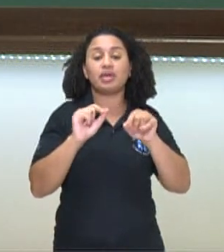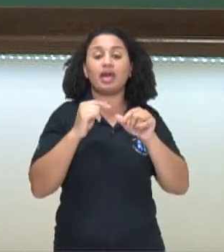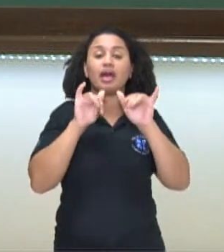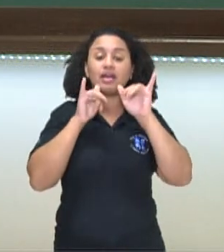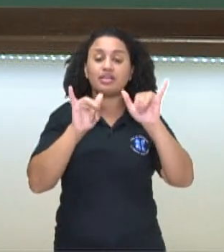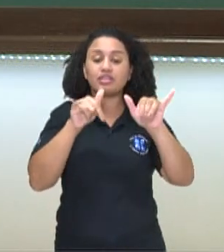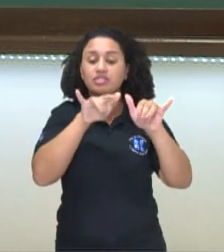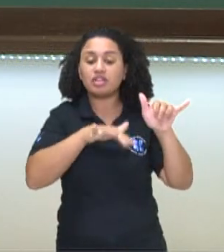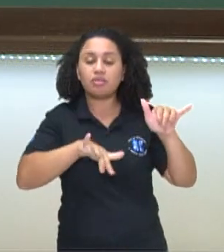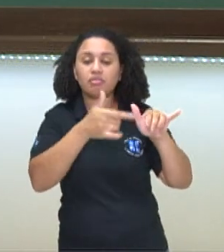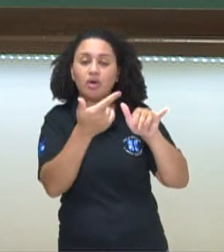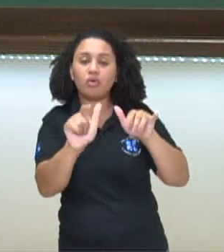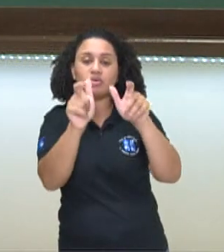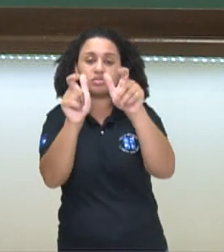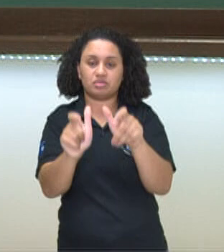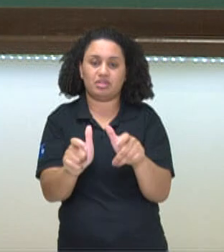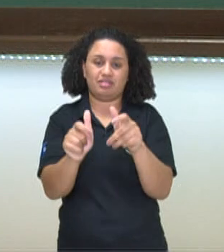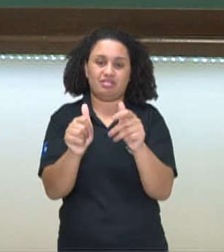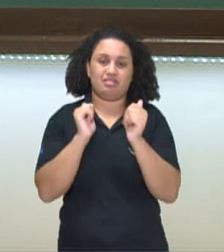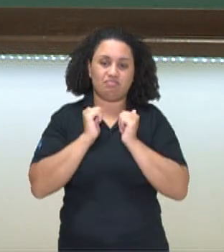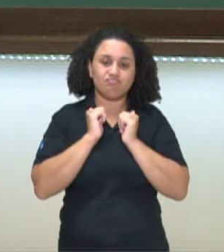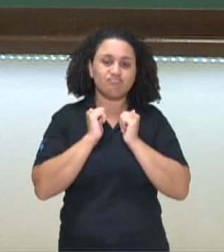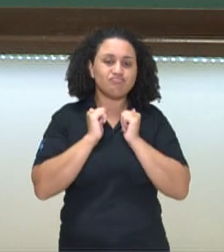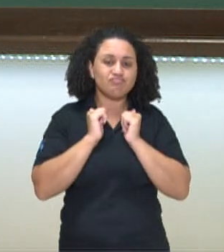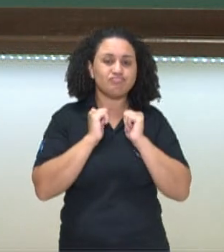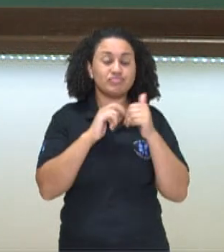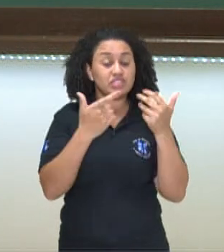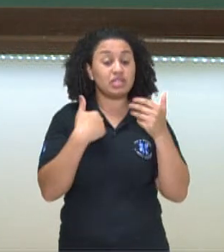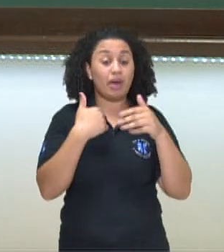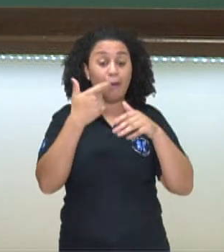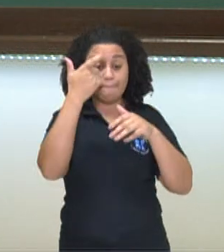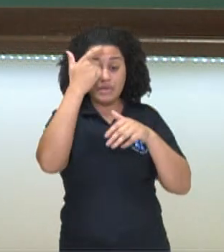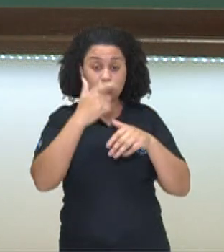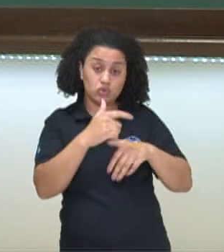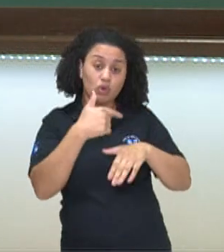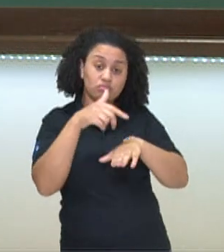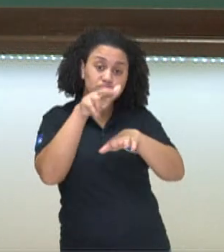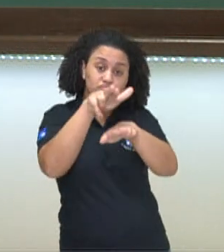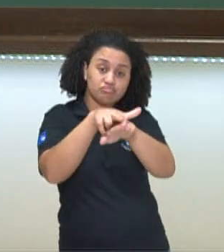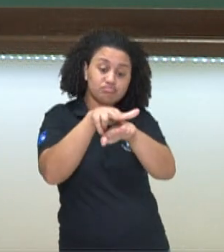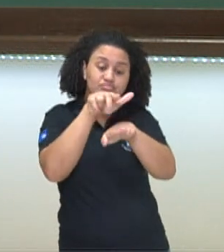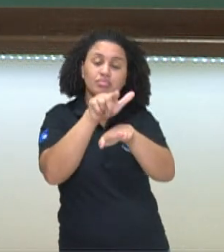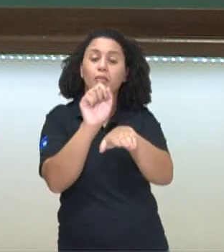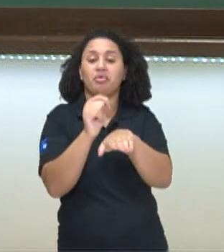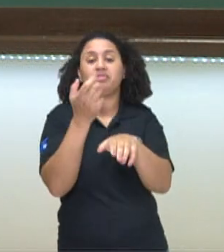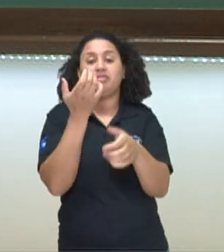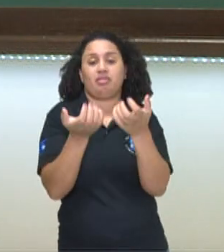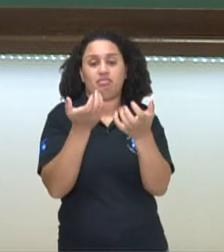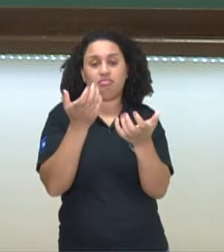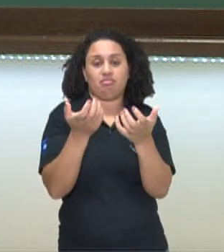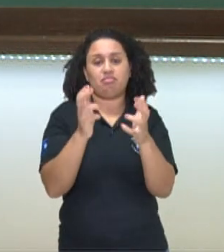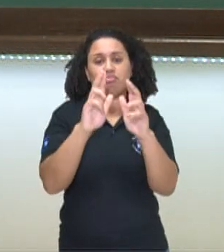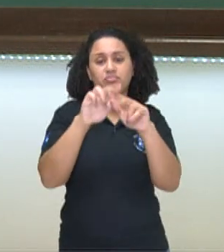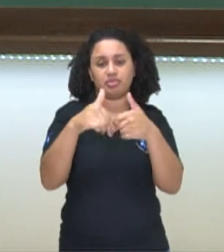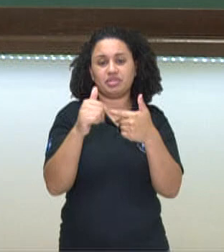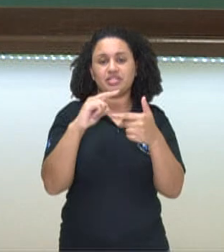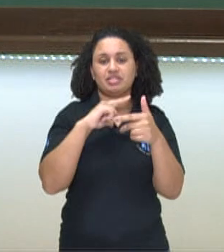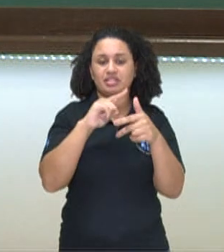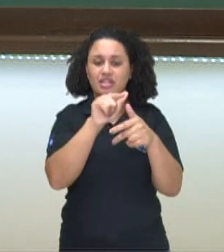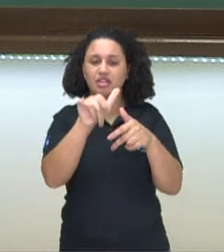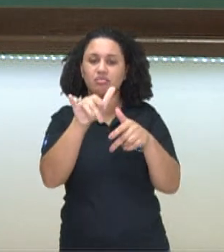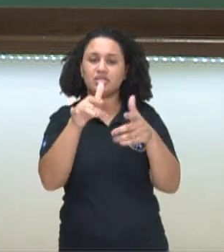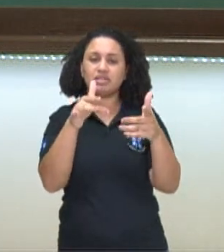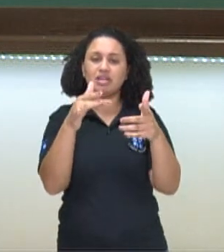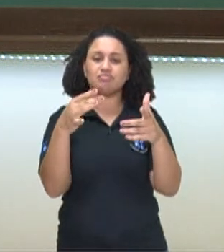desviada para uma região de neutralização, né? Senão queima a pessoa. Para isso, o pessoal liga as placas metálicas